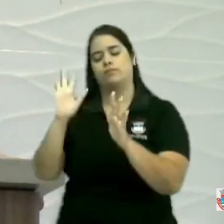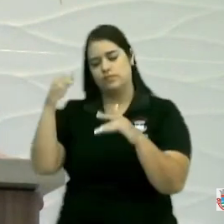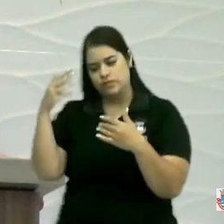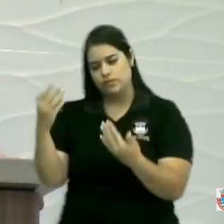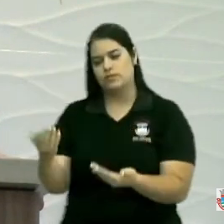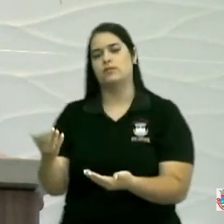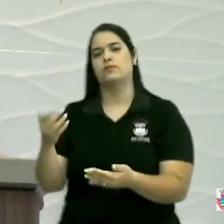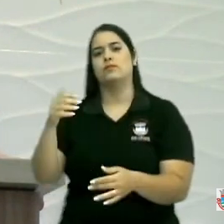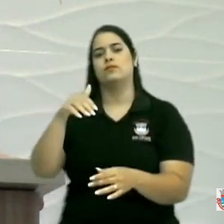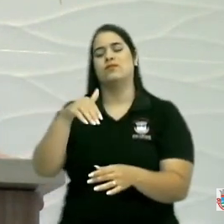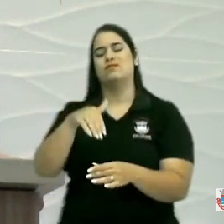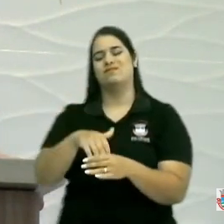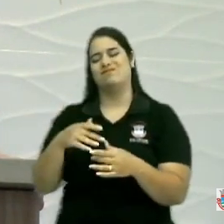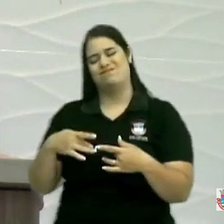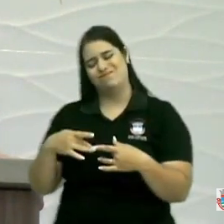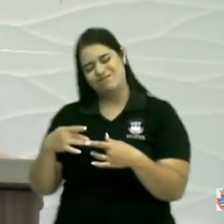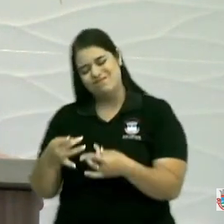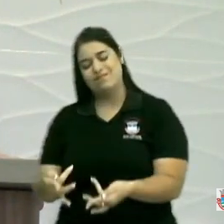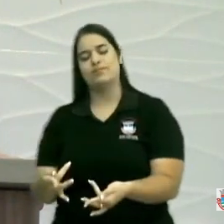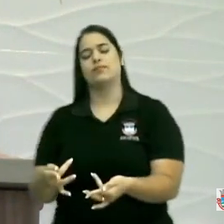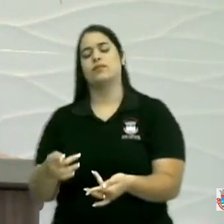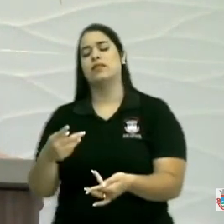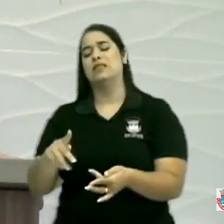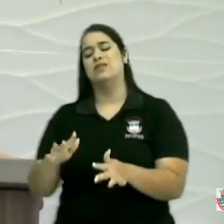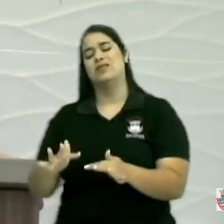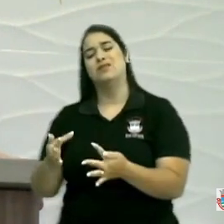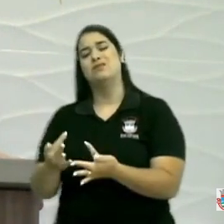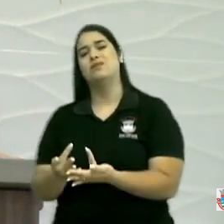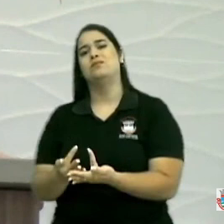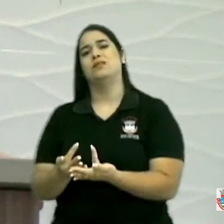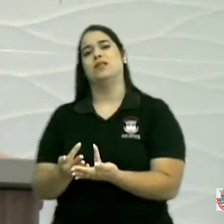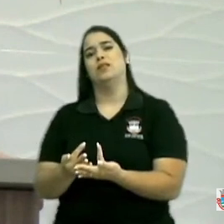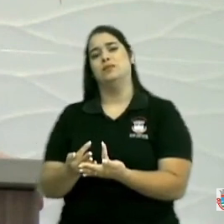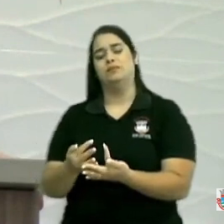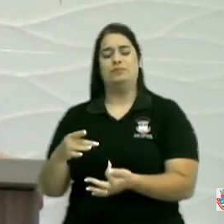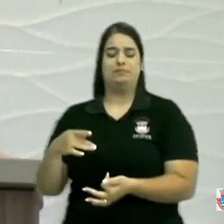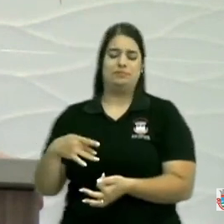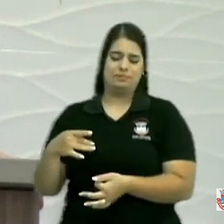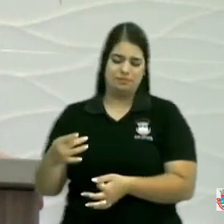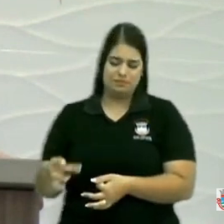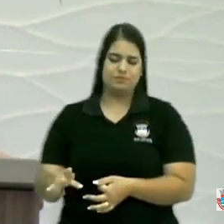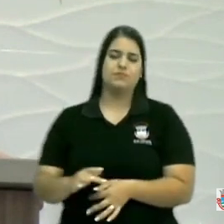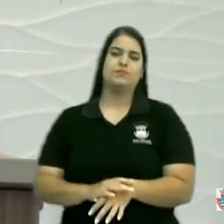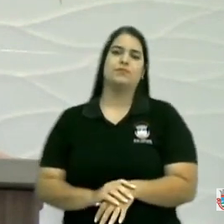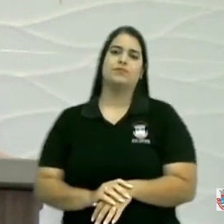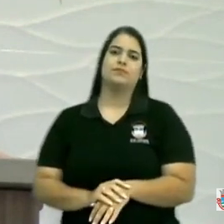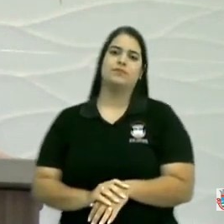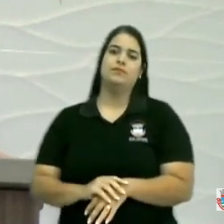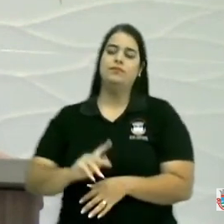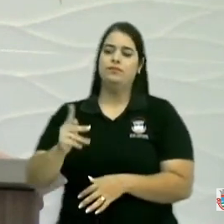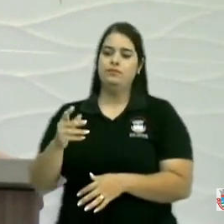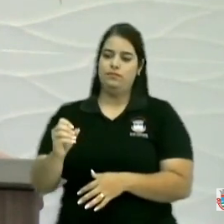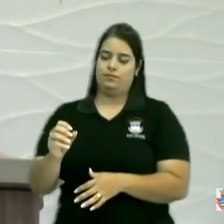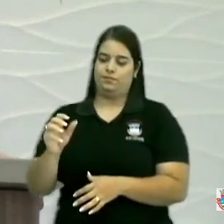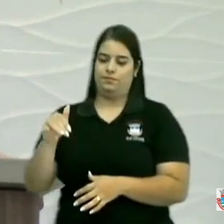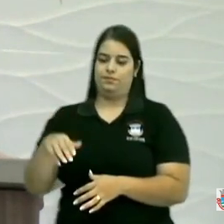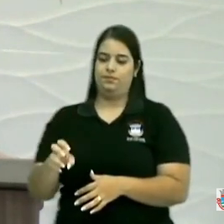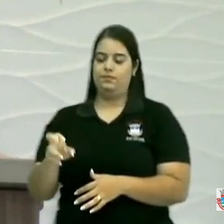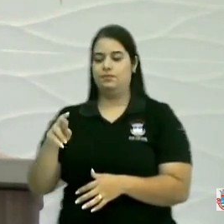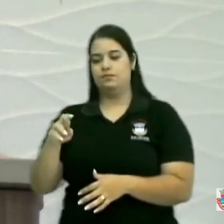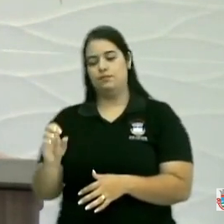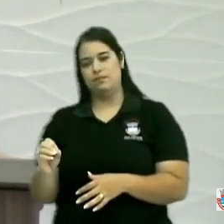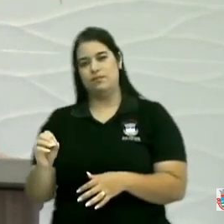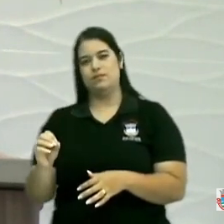os nossos sentimentos a toda a sua família enlutada e a todo o povo de São Bento do Una. Homero continuará sendo luz, sendo